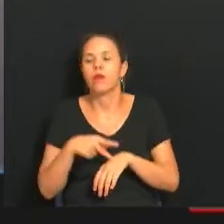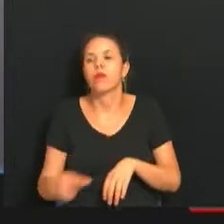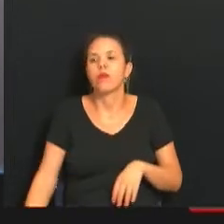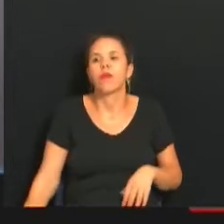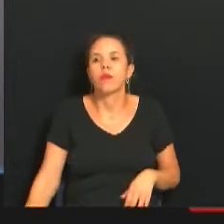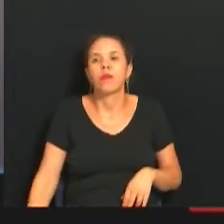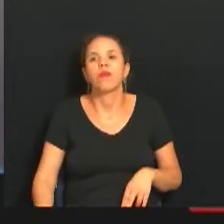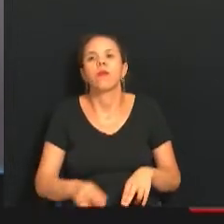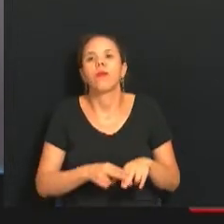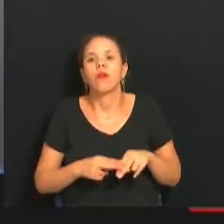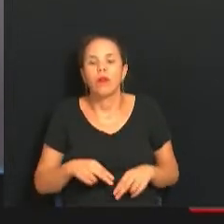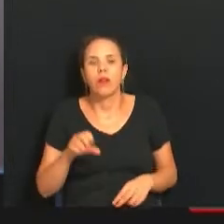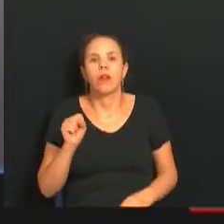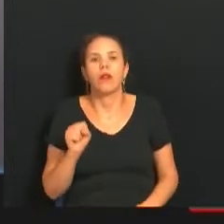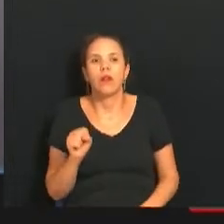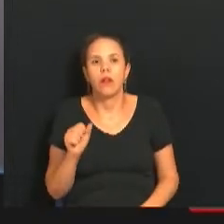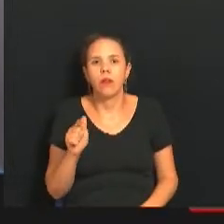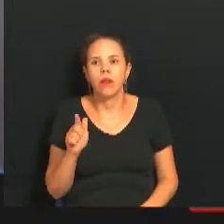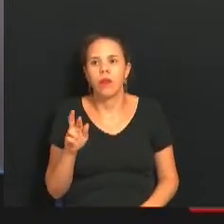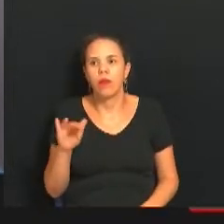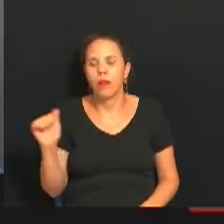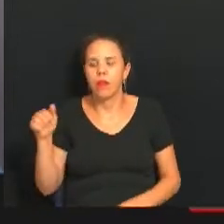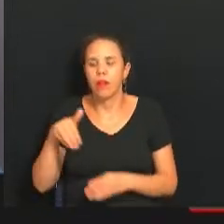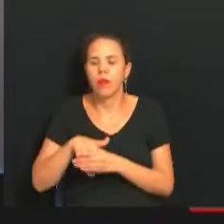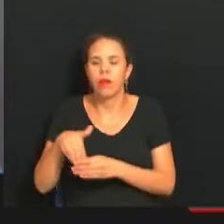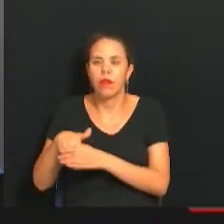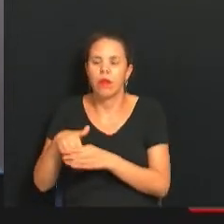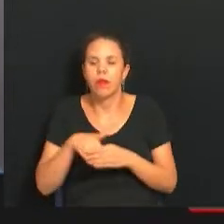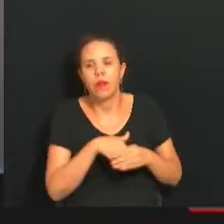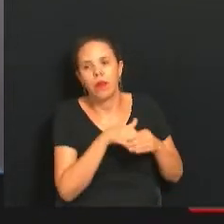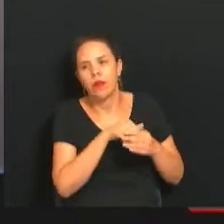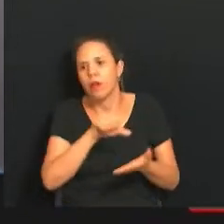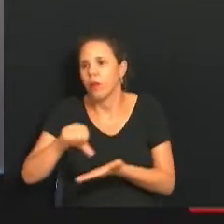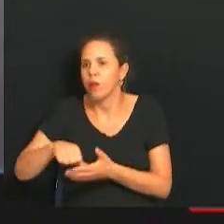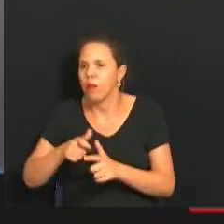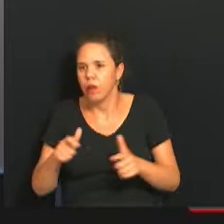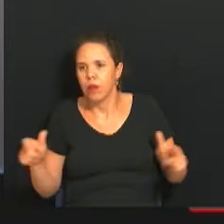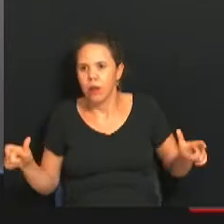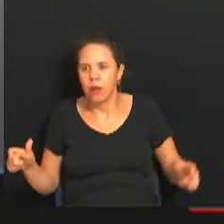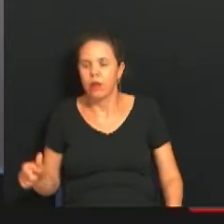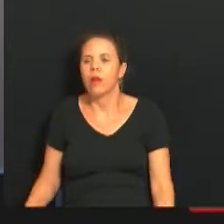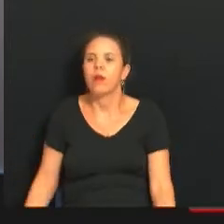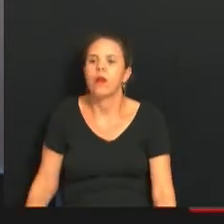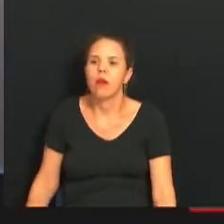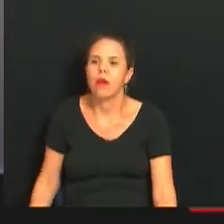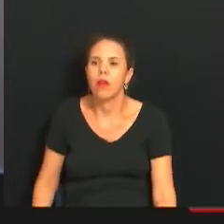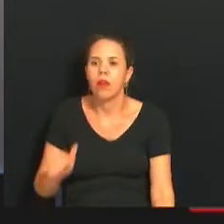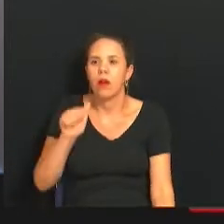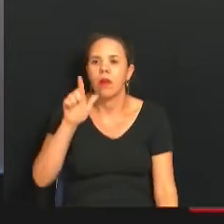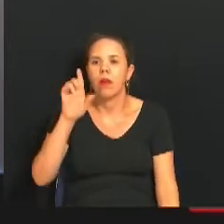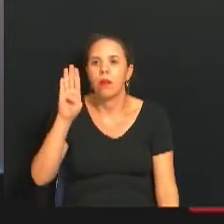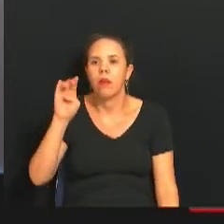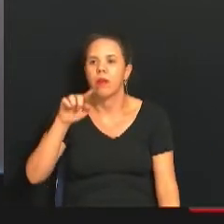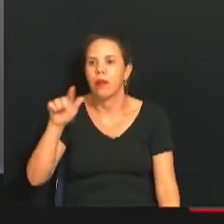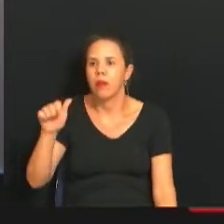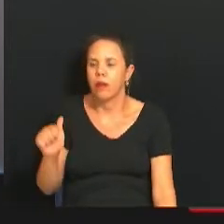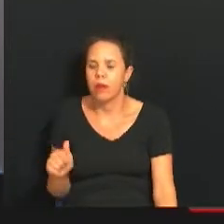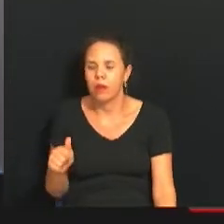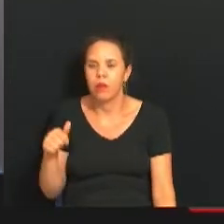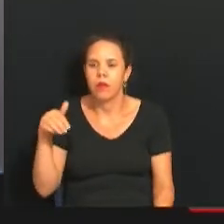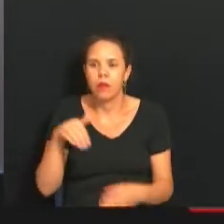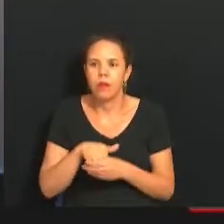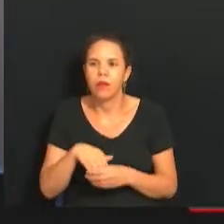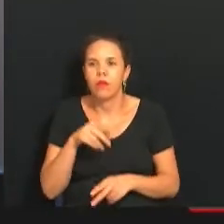Sérvia. Acontece um plebiscito lá na região, a maioria da população é de origem albanesa, eles votam pela independência do